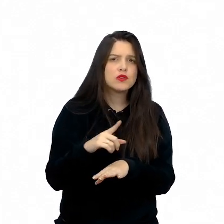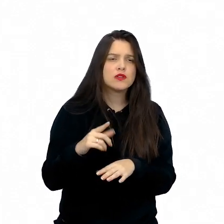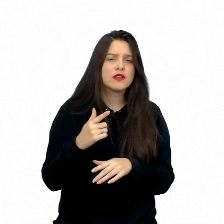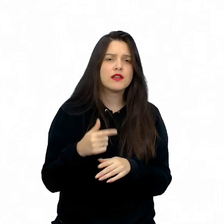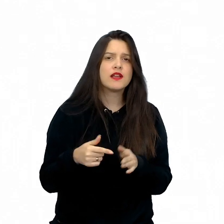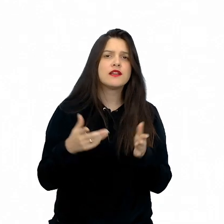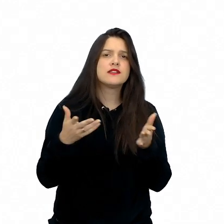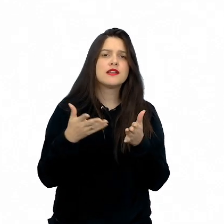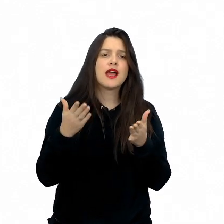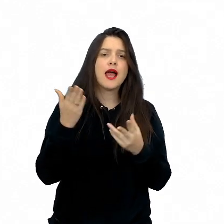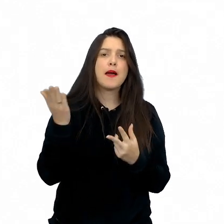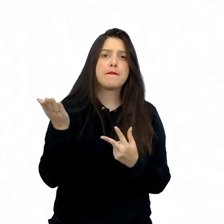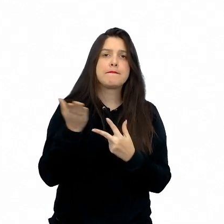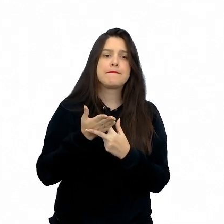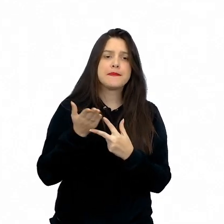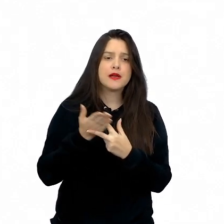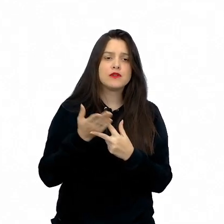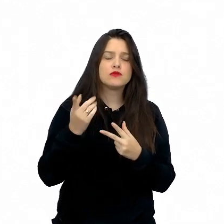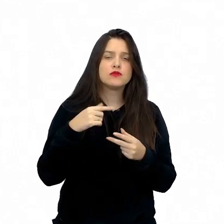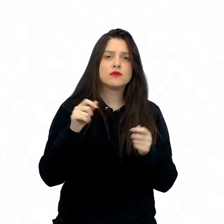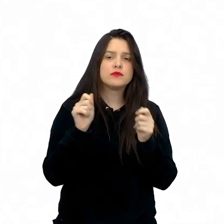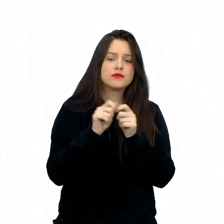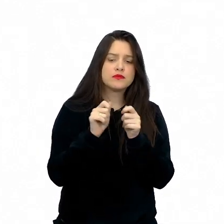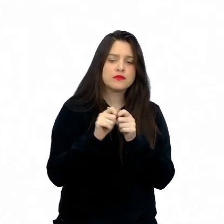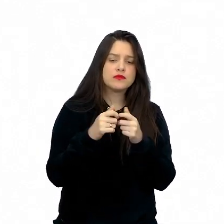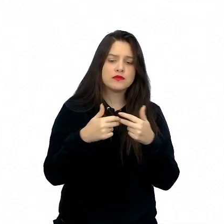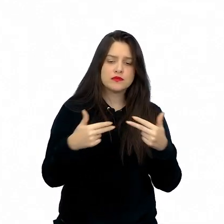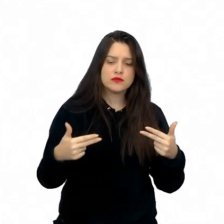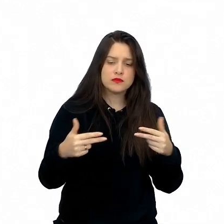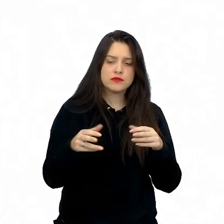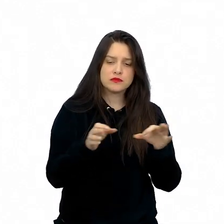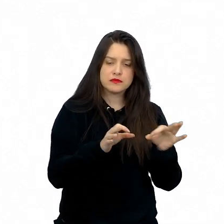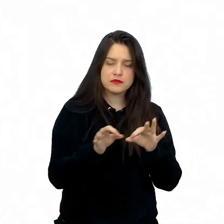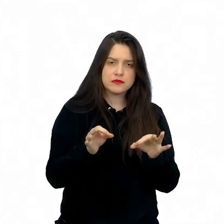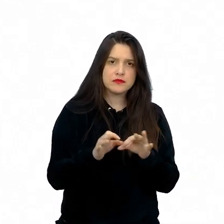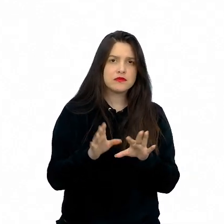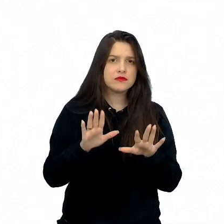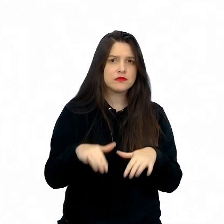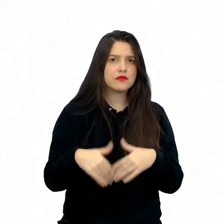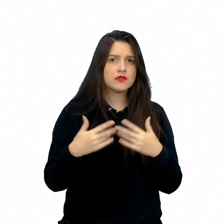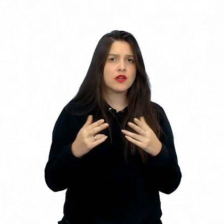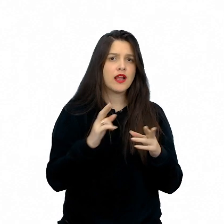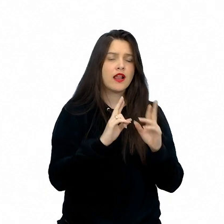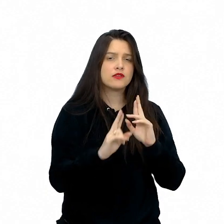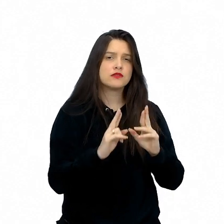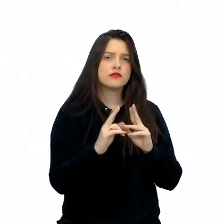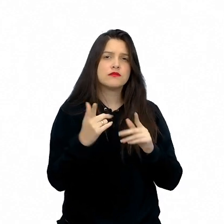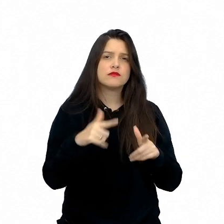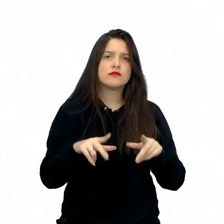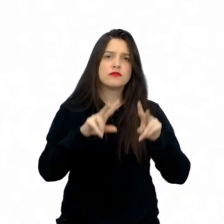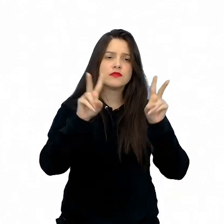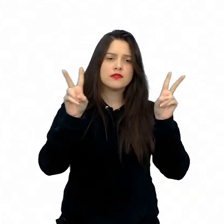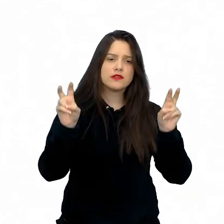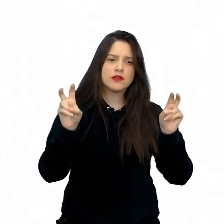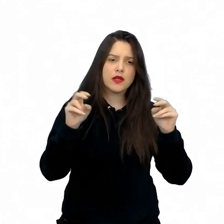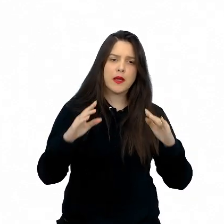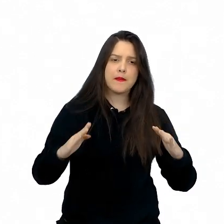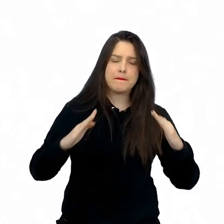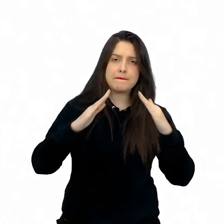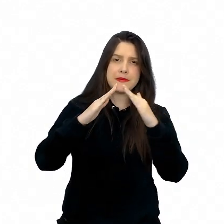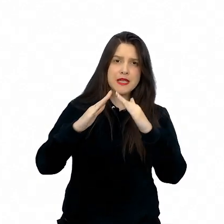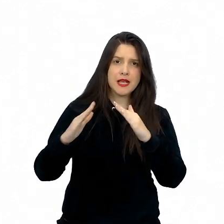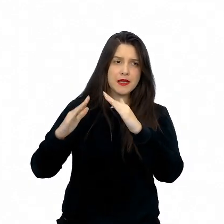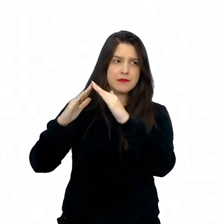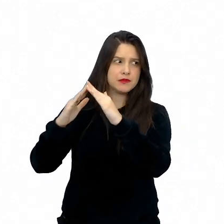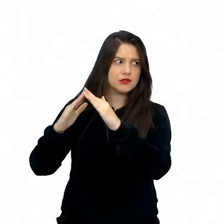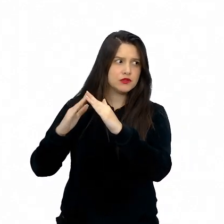É a falta na compreensão dos elementos da pirâmide e relacionar aos elementos do triângulo